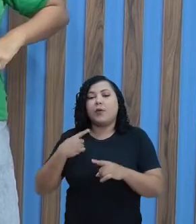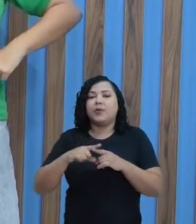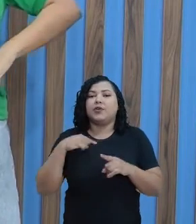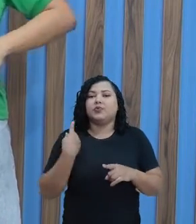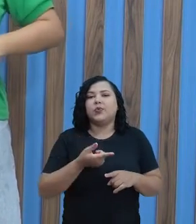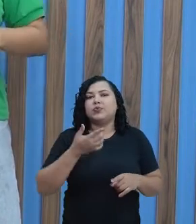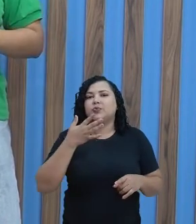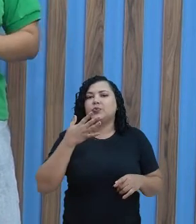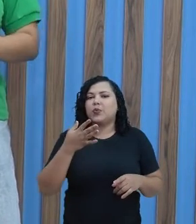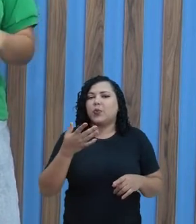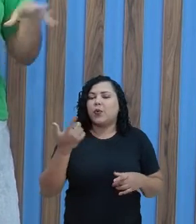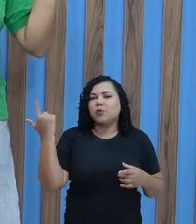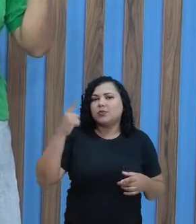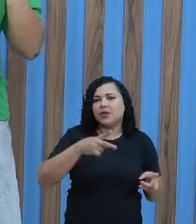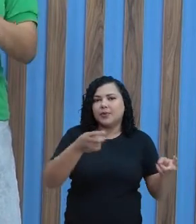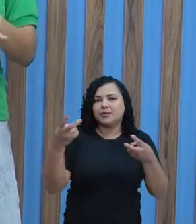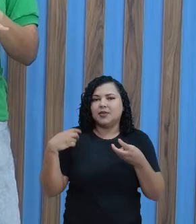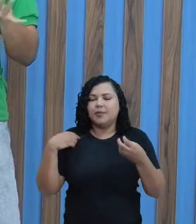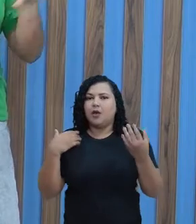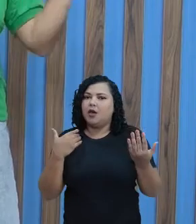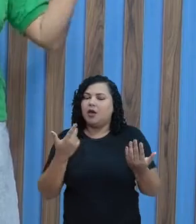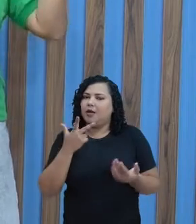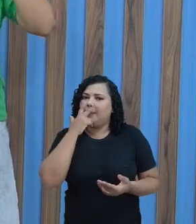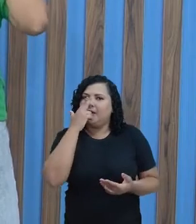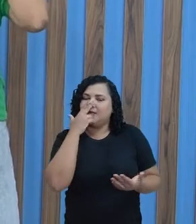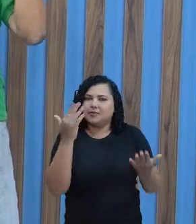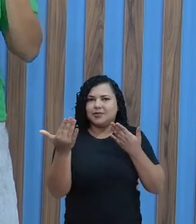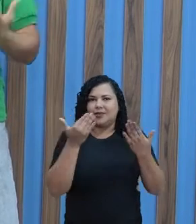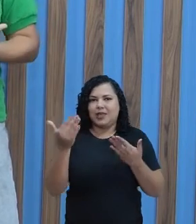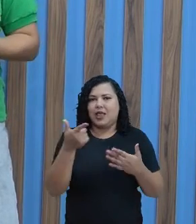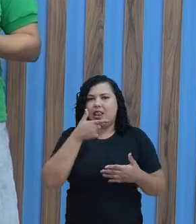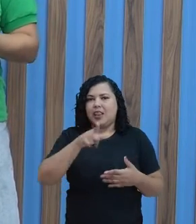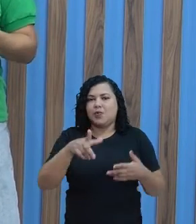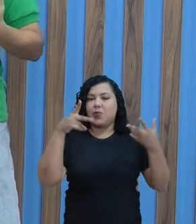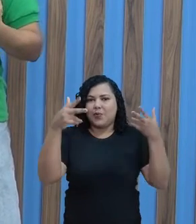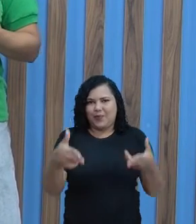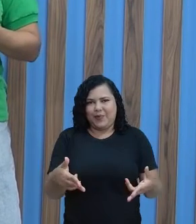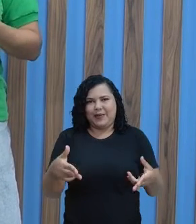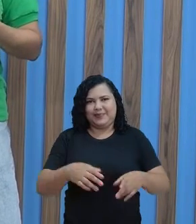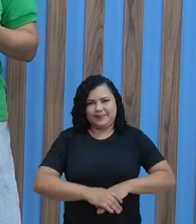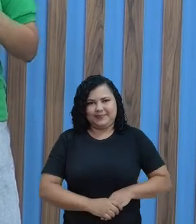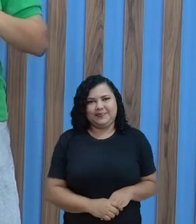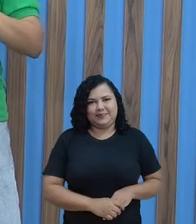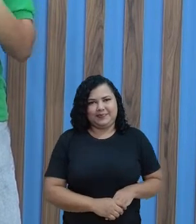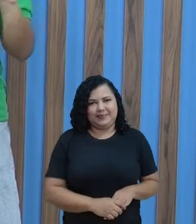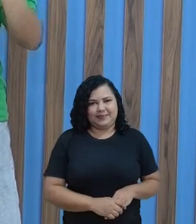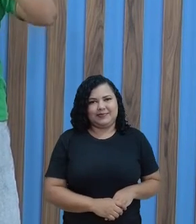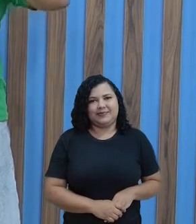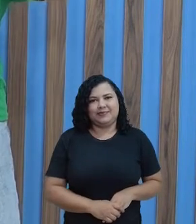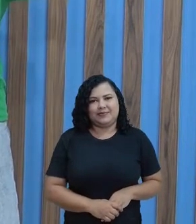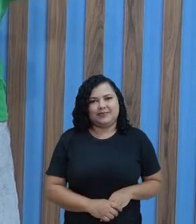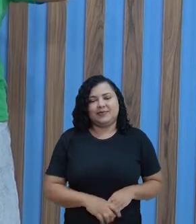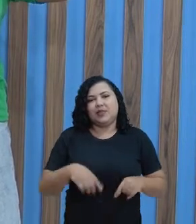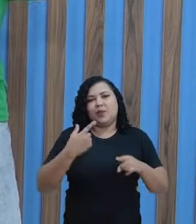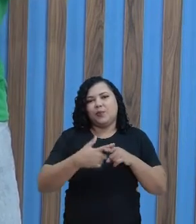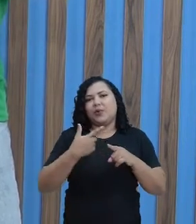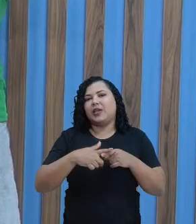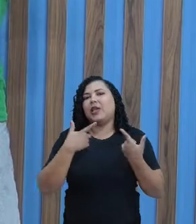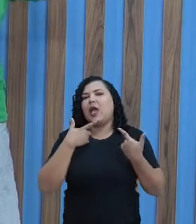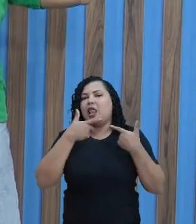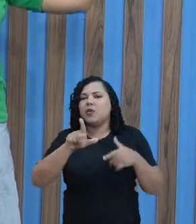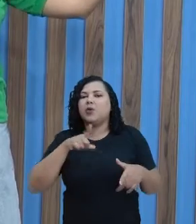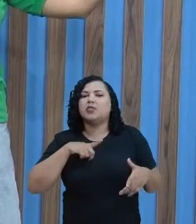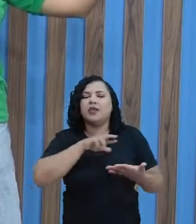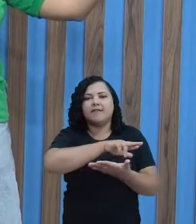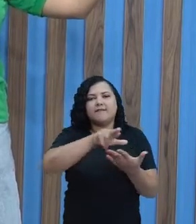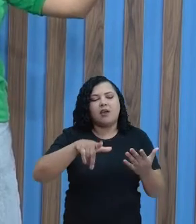consegue perceber uma semelhança entre línguas que vêm do mesmo ramo linguístico. né? Porque as línguas, você tem vários